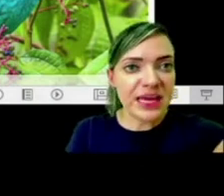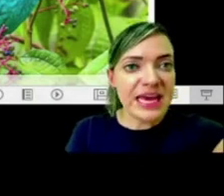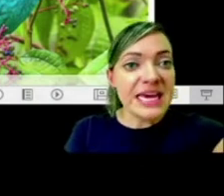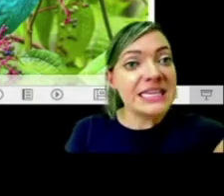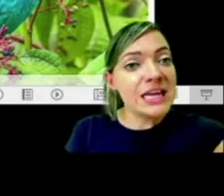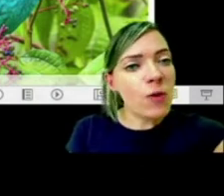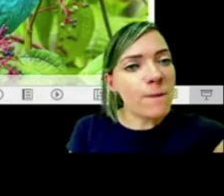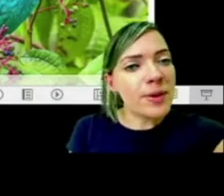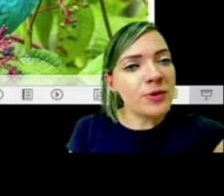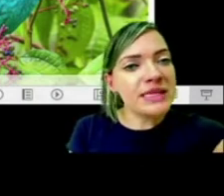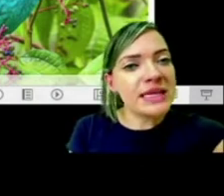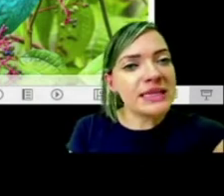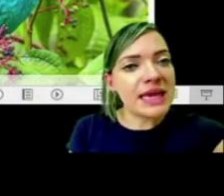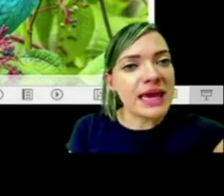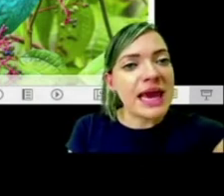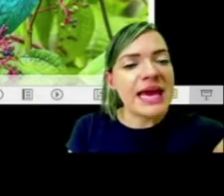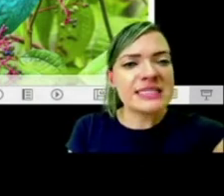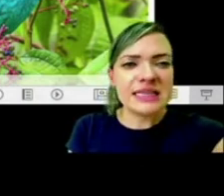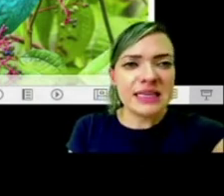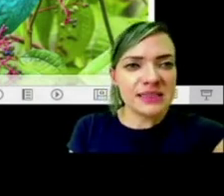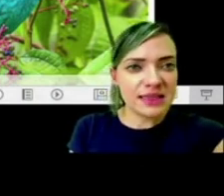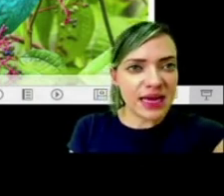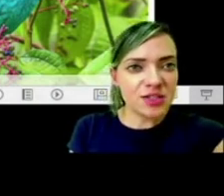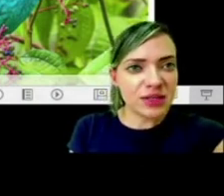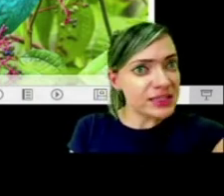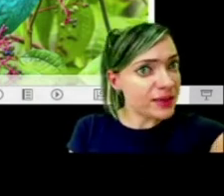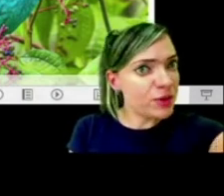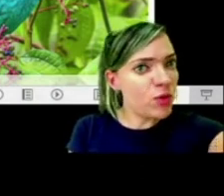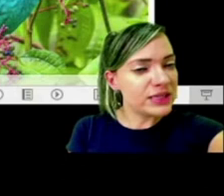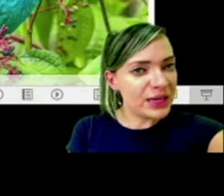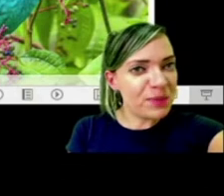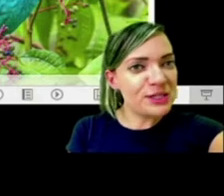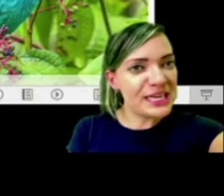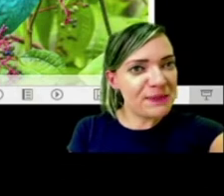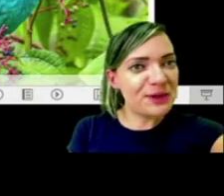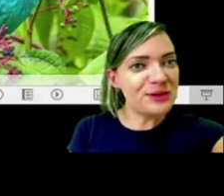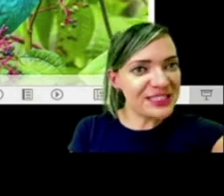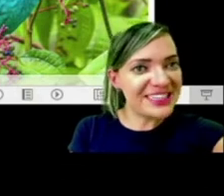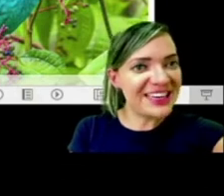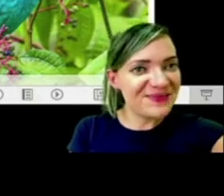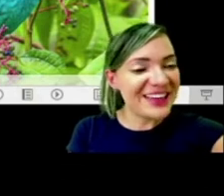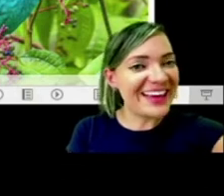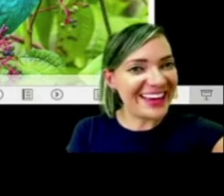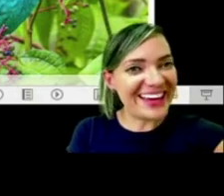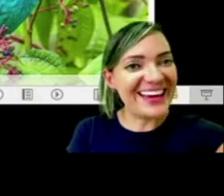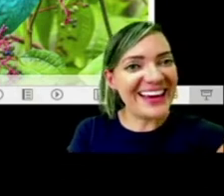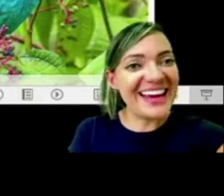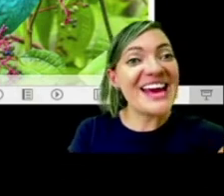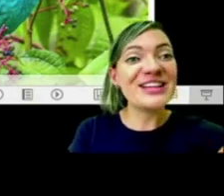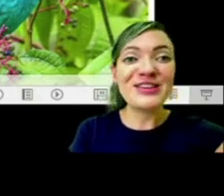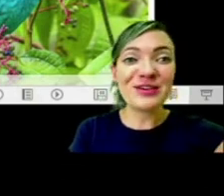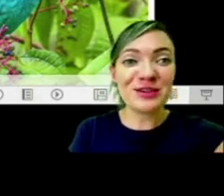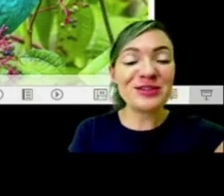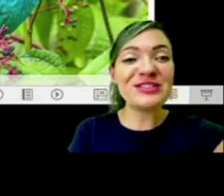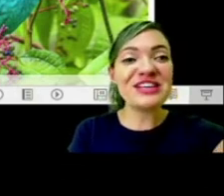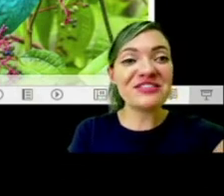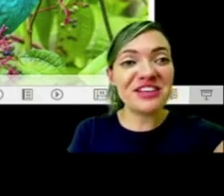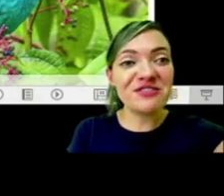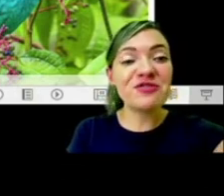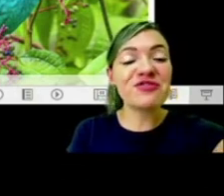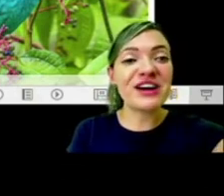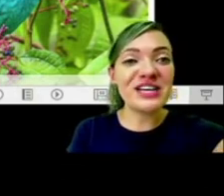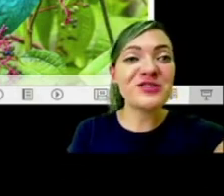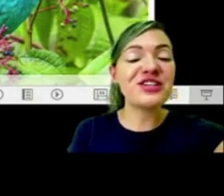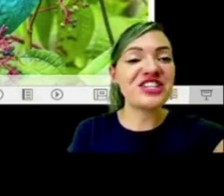externo. Então, para eu entender essa densidade, eu tenho que saber o quanto ela pode se reproduzir, né? É, todo